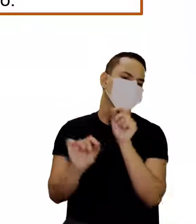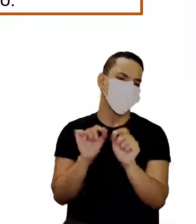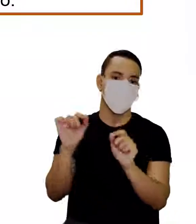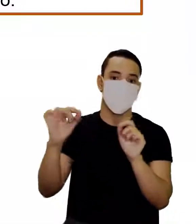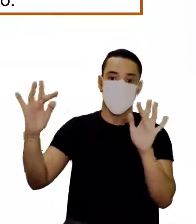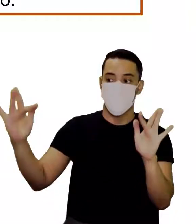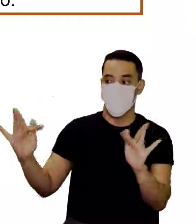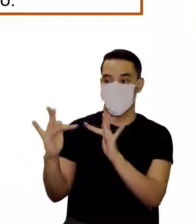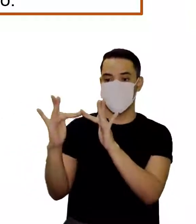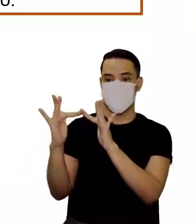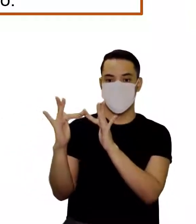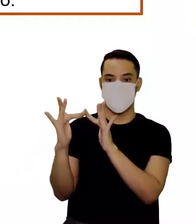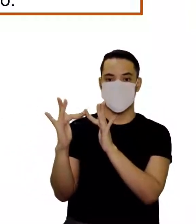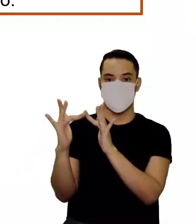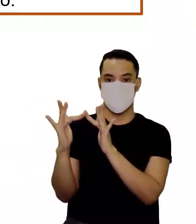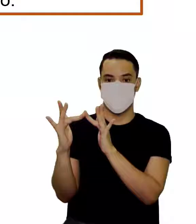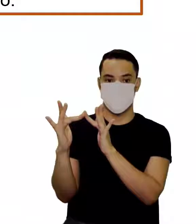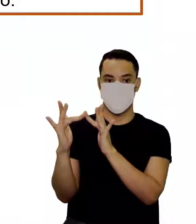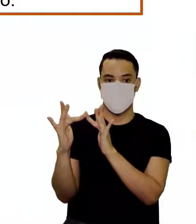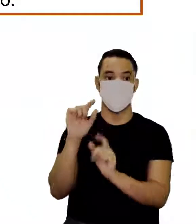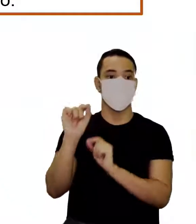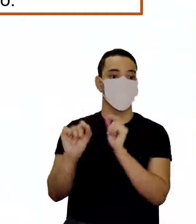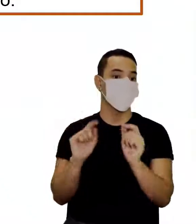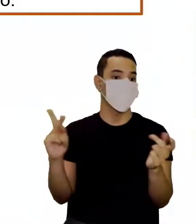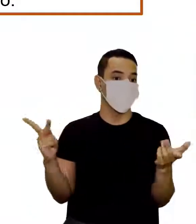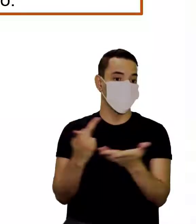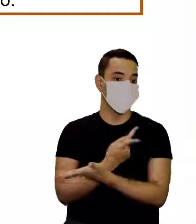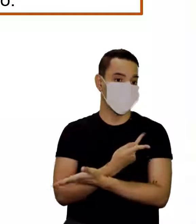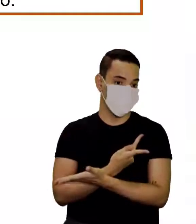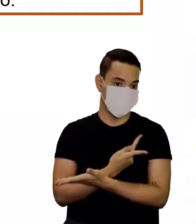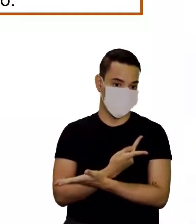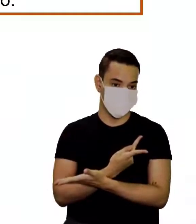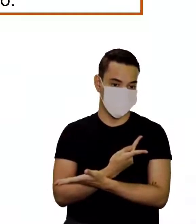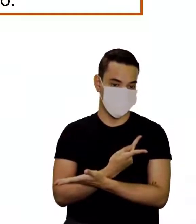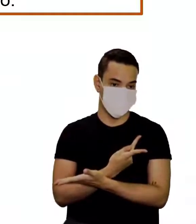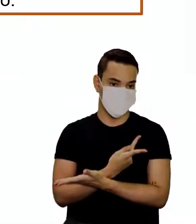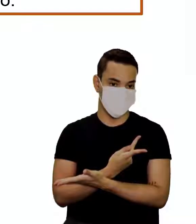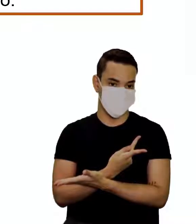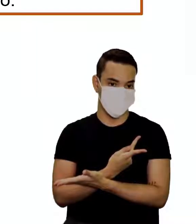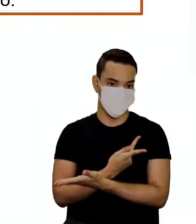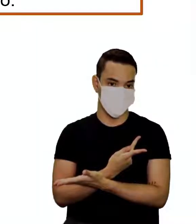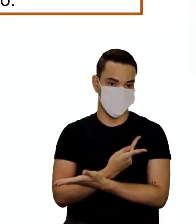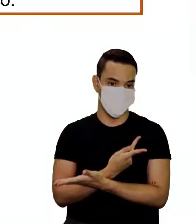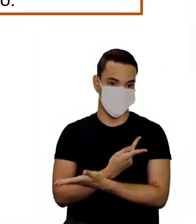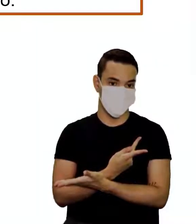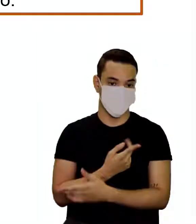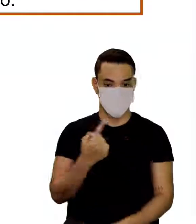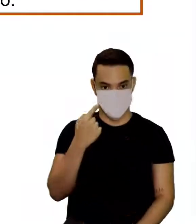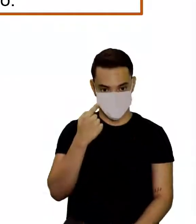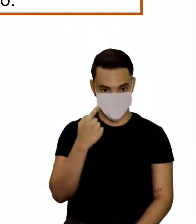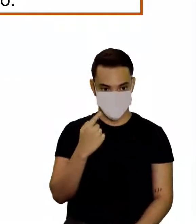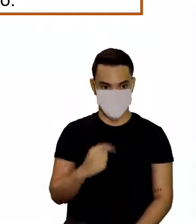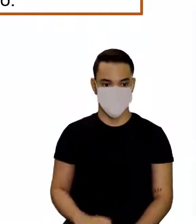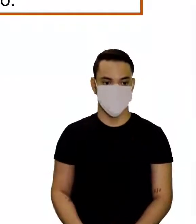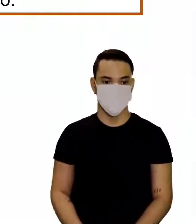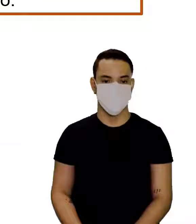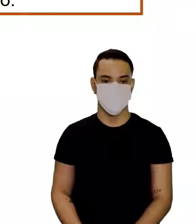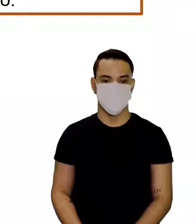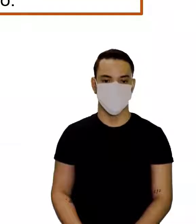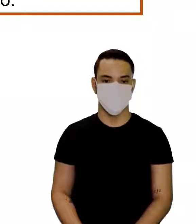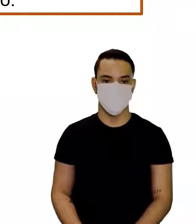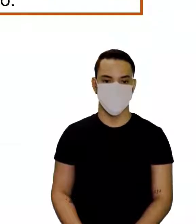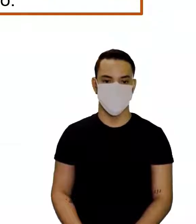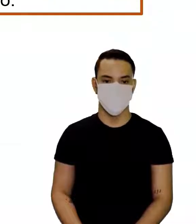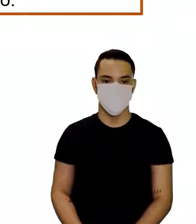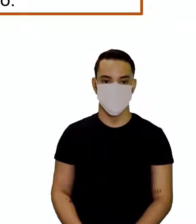encostar. Quando eu encostar, o que, que vai acontecer? Aqui eu tenho que apagar por causa do efeito, né? Então, apagar aqui. O que, que vai